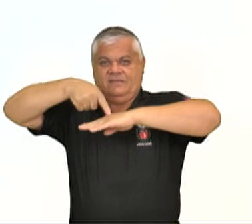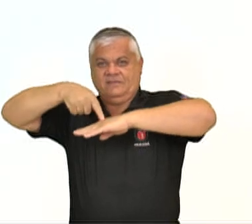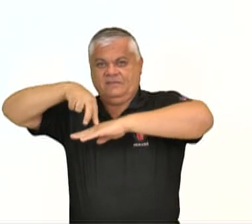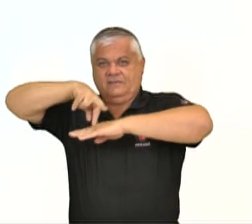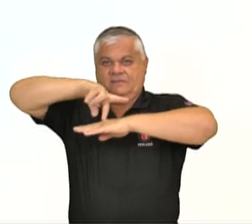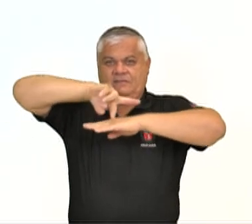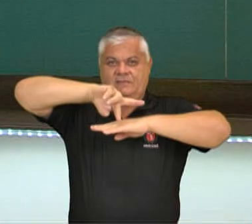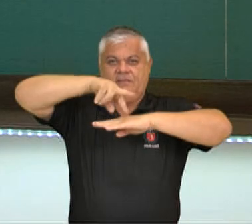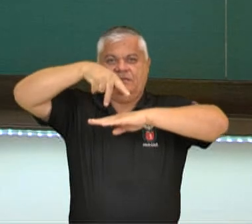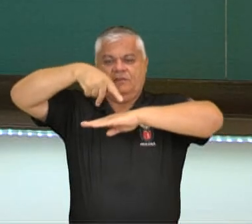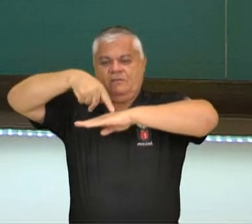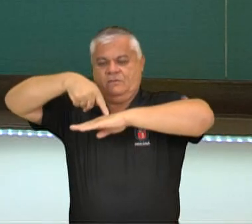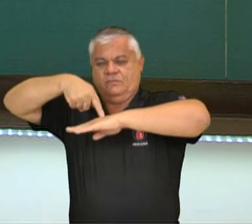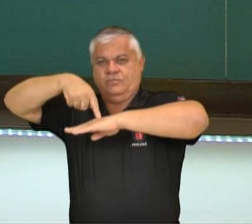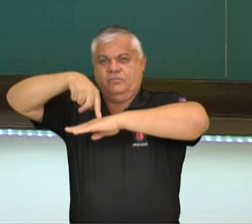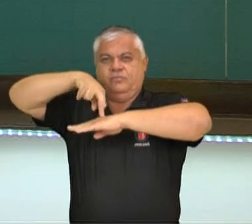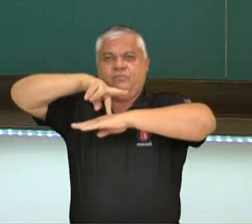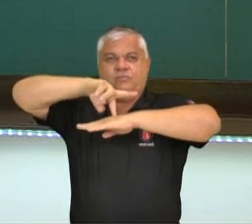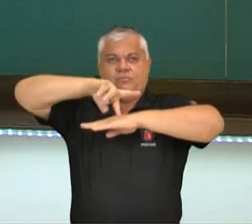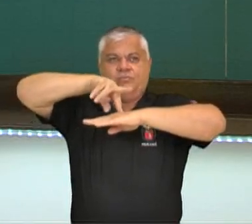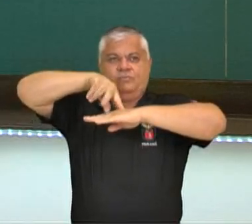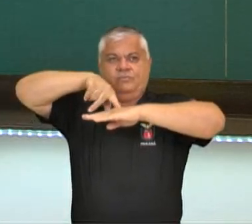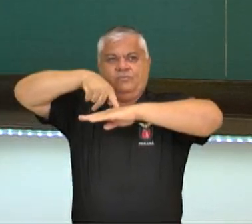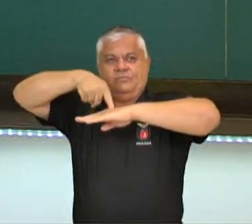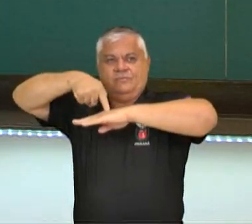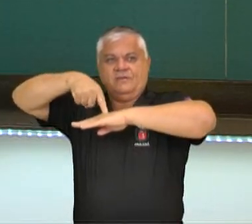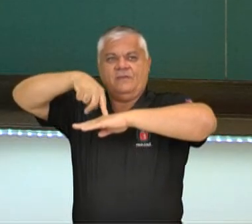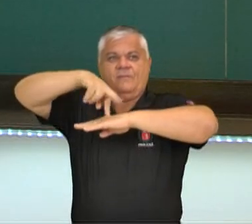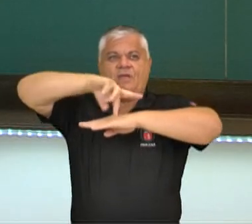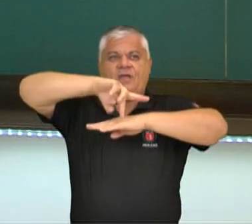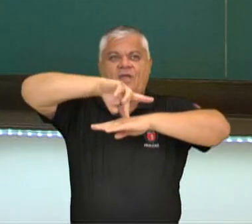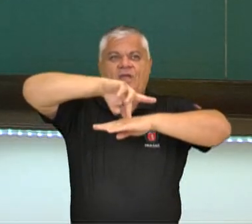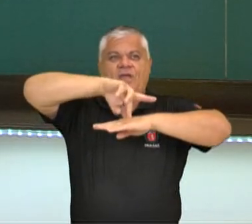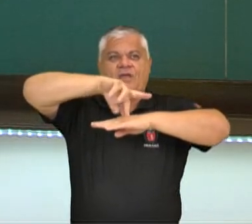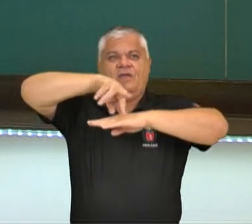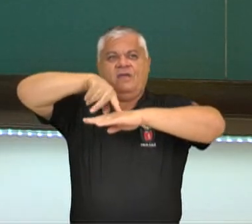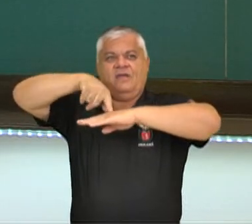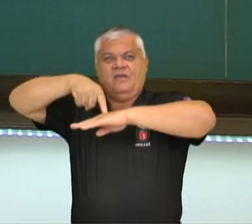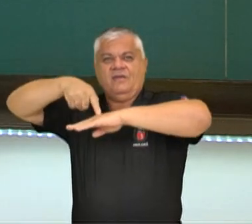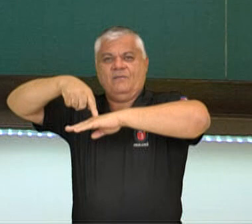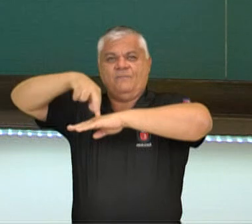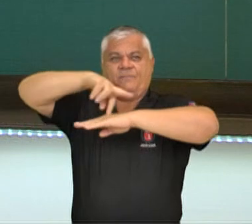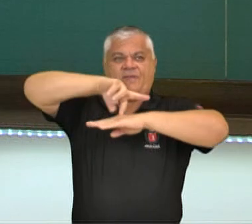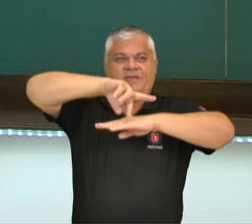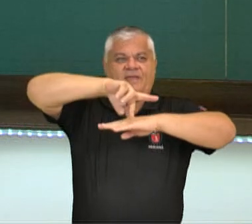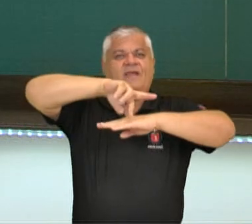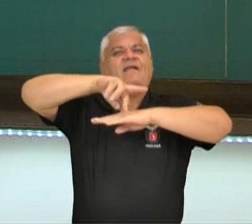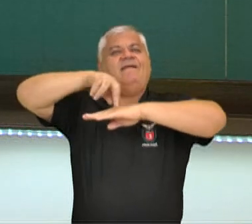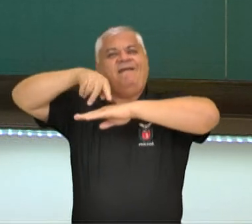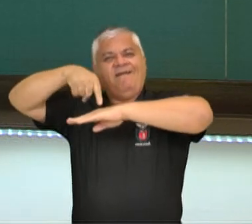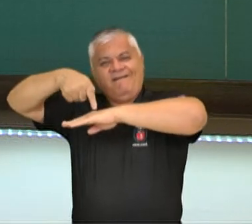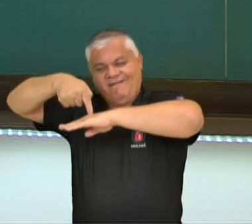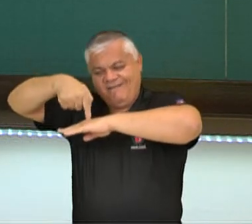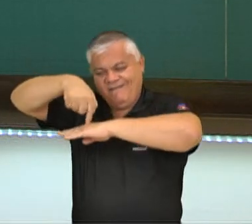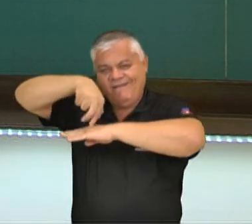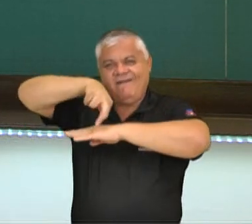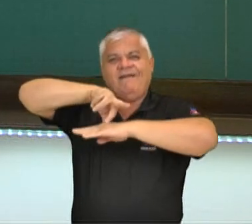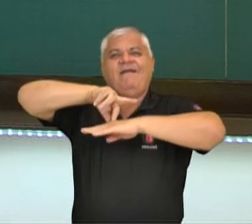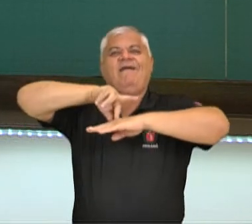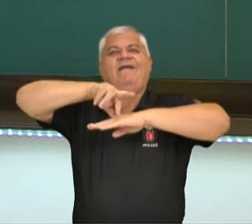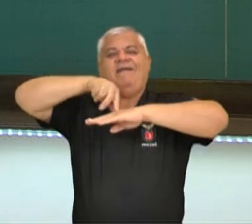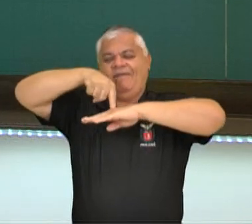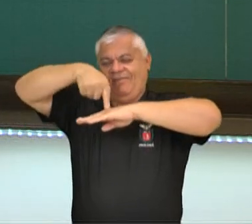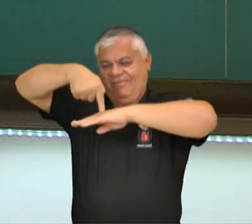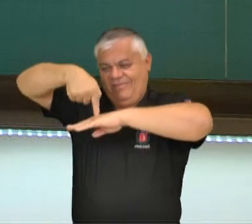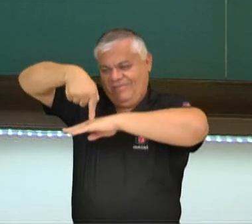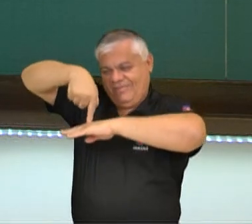rotação de fora para dentro. Então, a minha perna lá de trás, ela vai rotacionar desde lá de